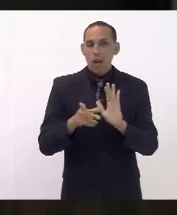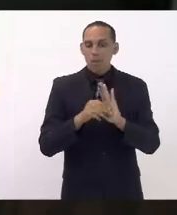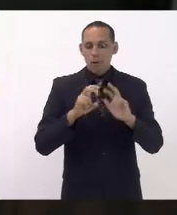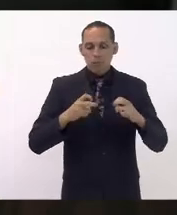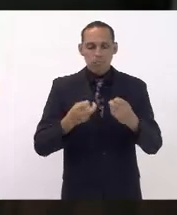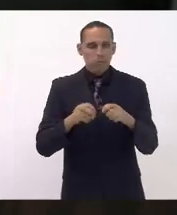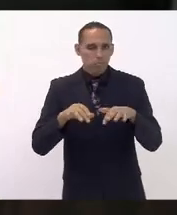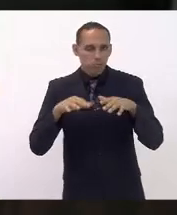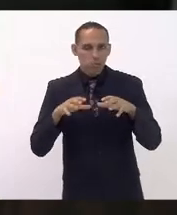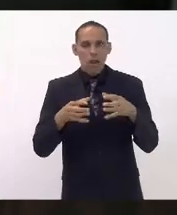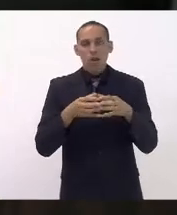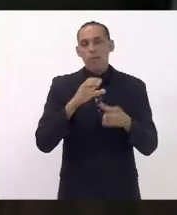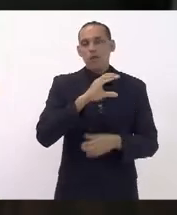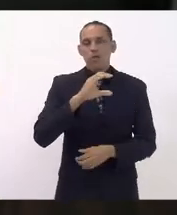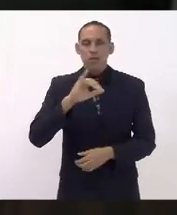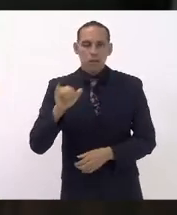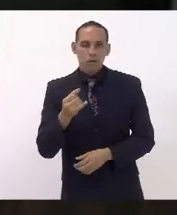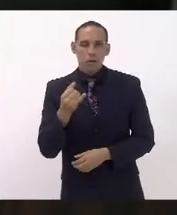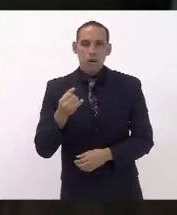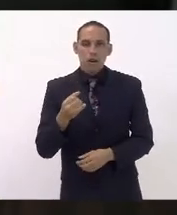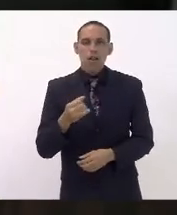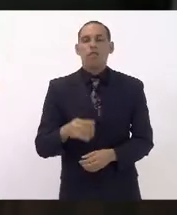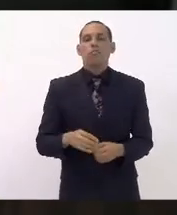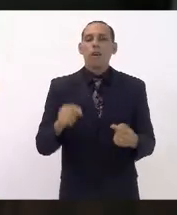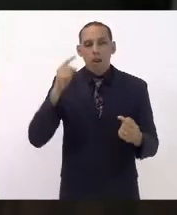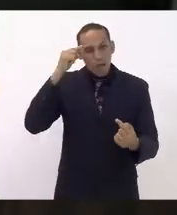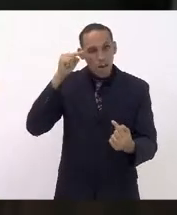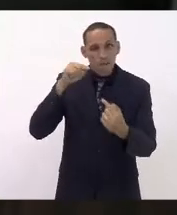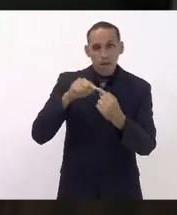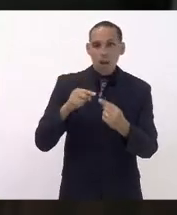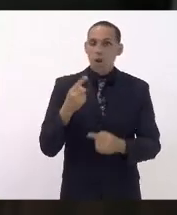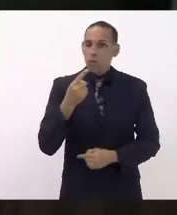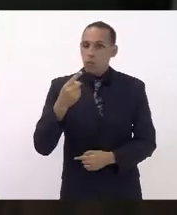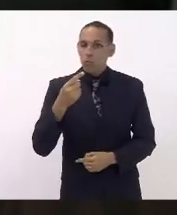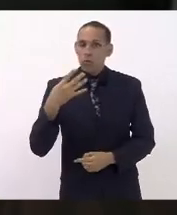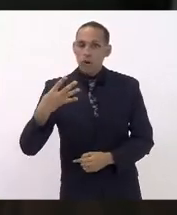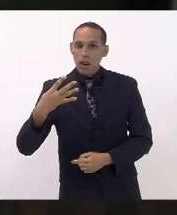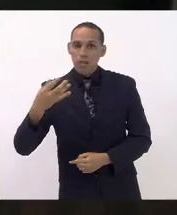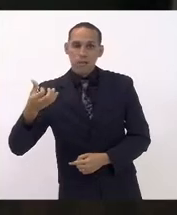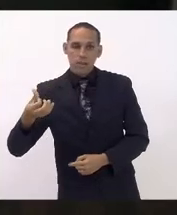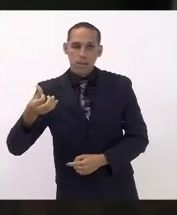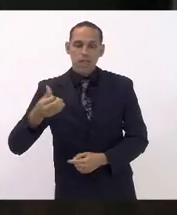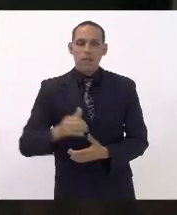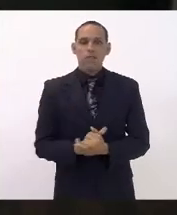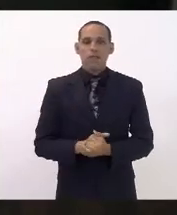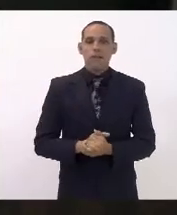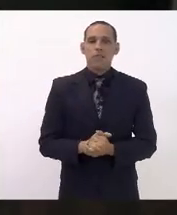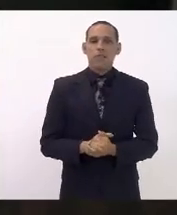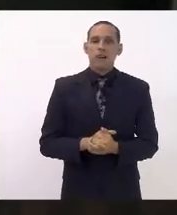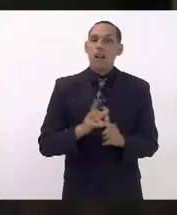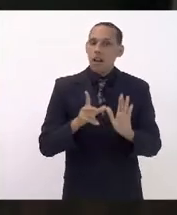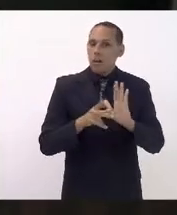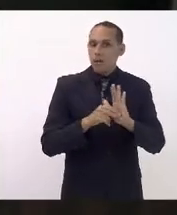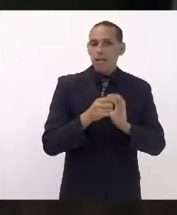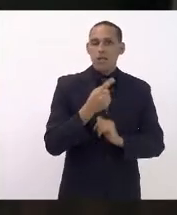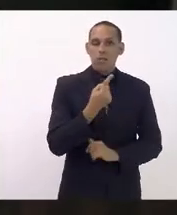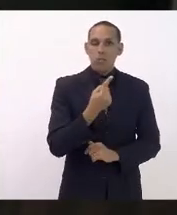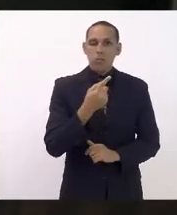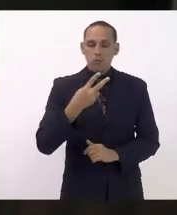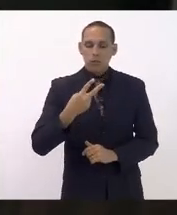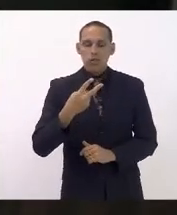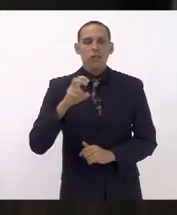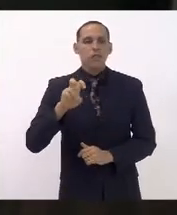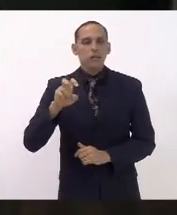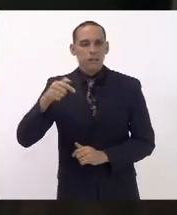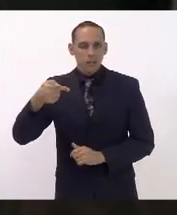e Justiça, favorável ao número 1, 4 e 6. Favorável com subemenda às emendas 2, 3, 5 e 7.